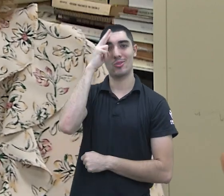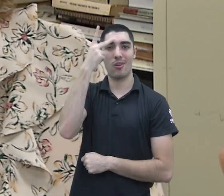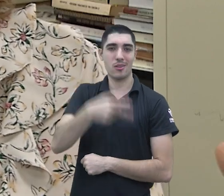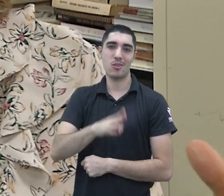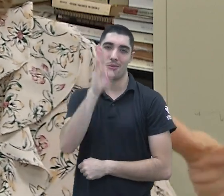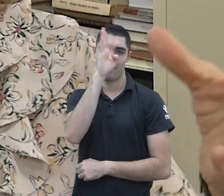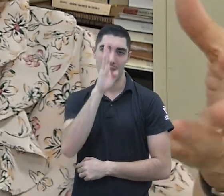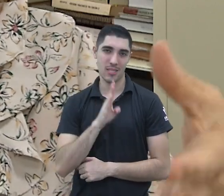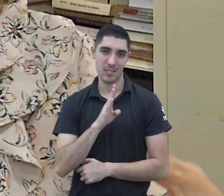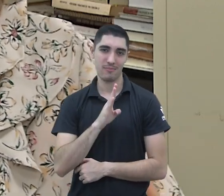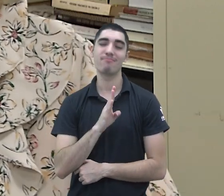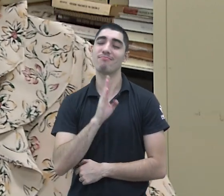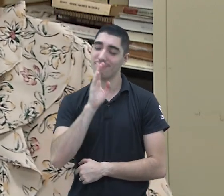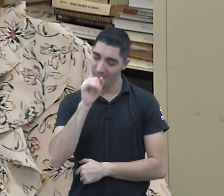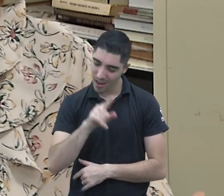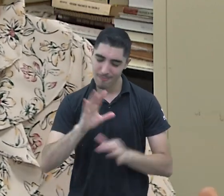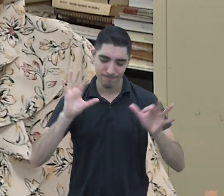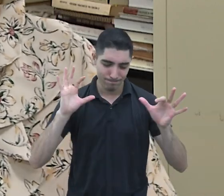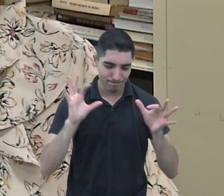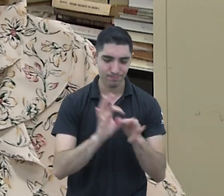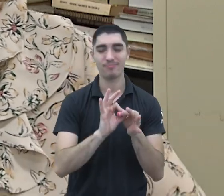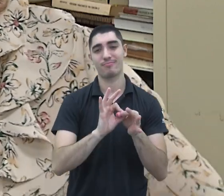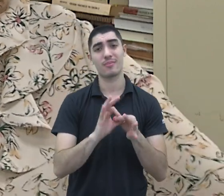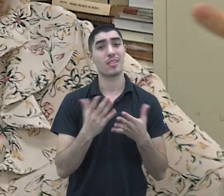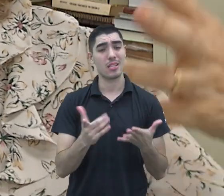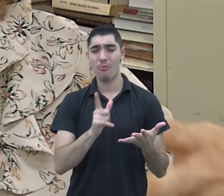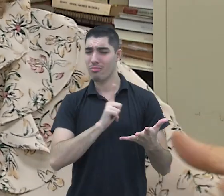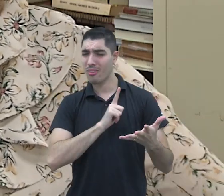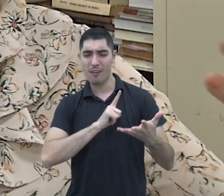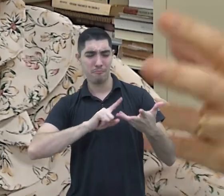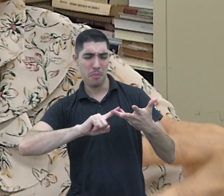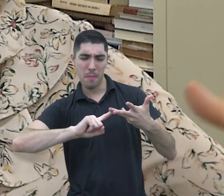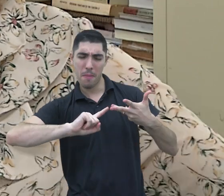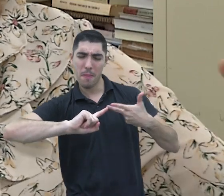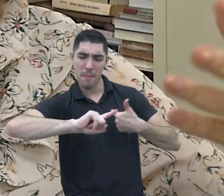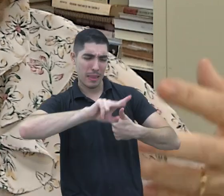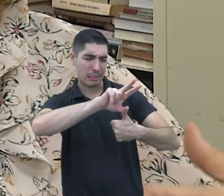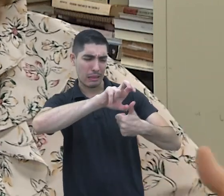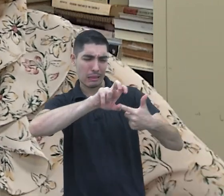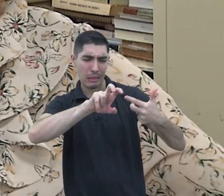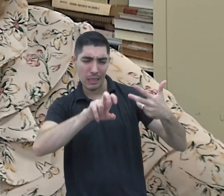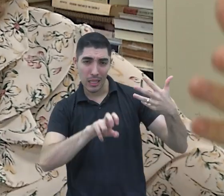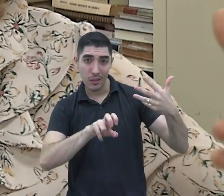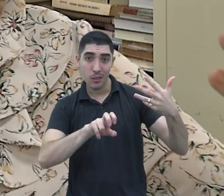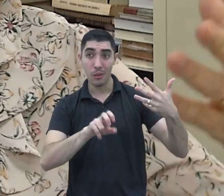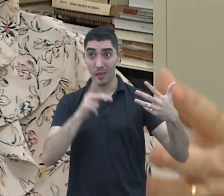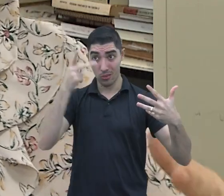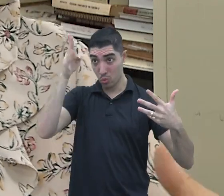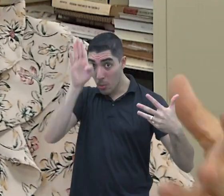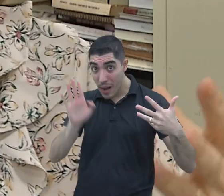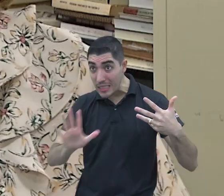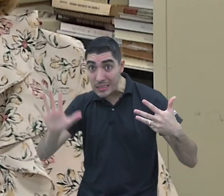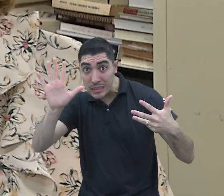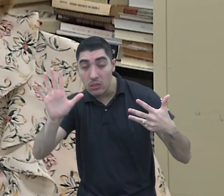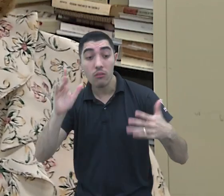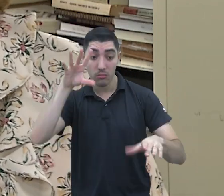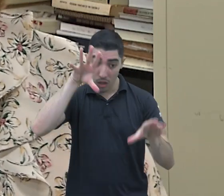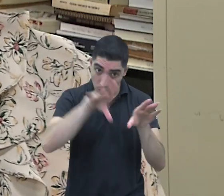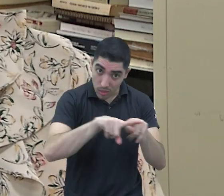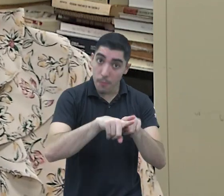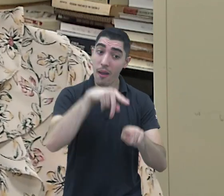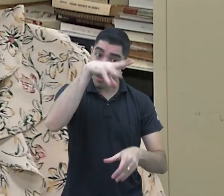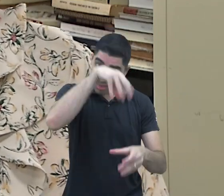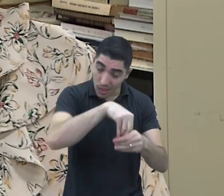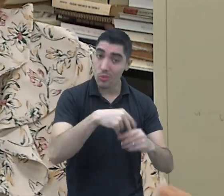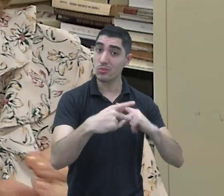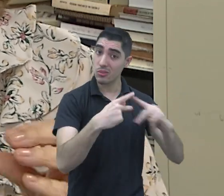no Brasil, ela pertence ao país. Então, várias questões que fazem parte da história do Brasil ocorreram aqui